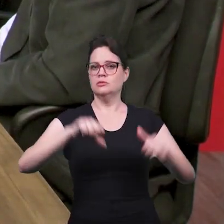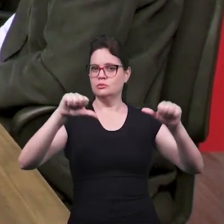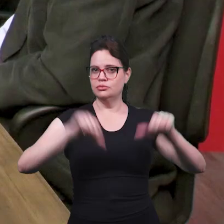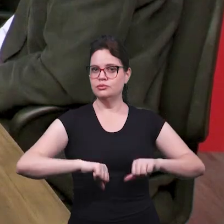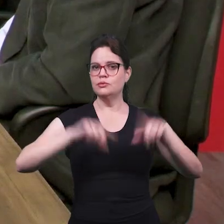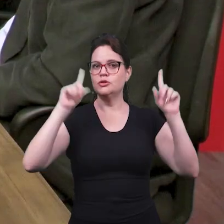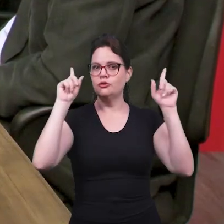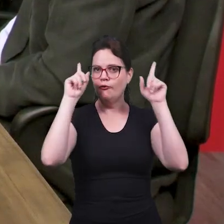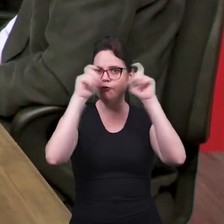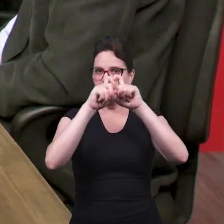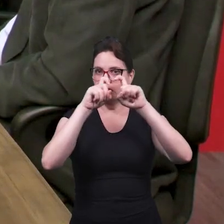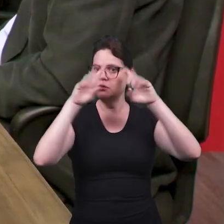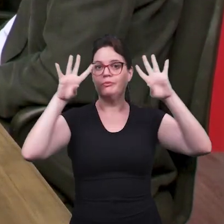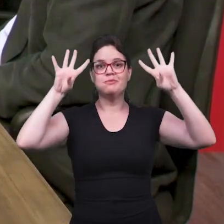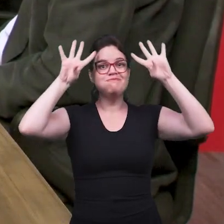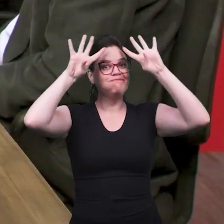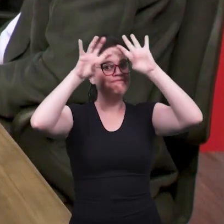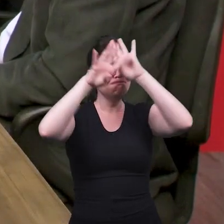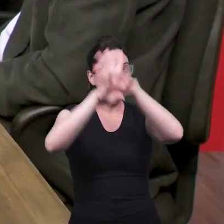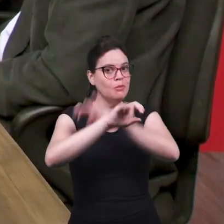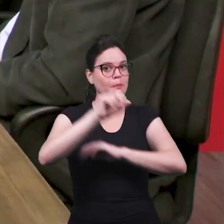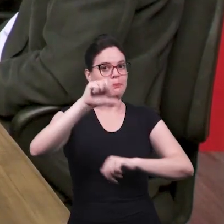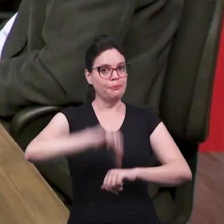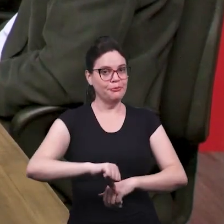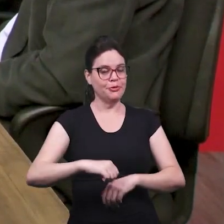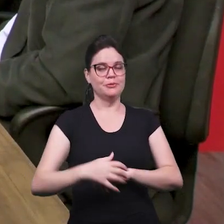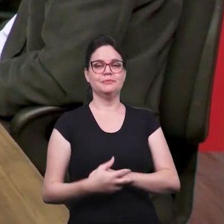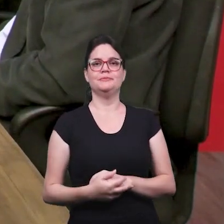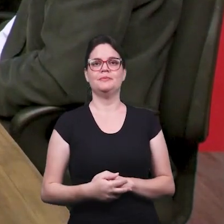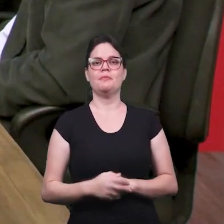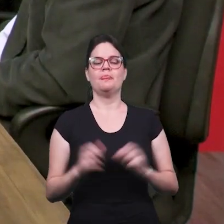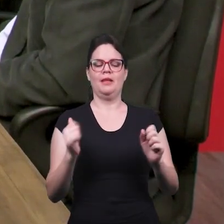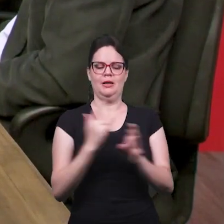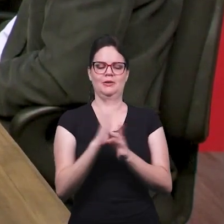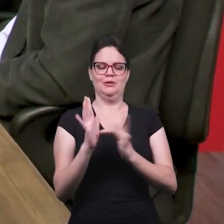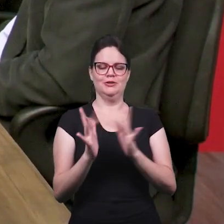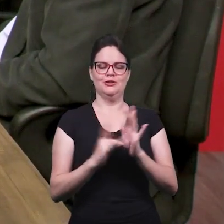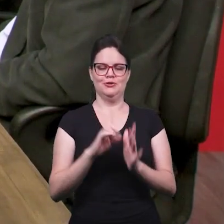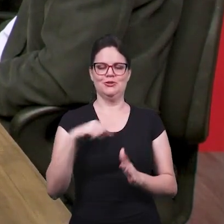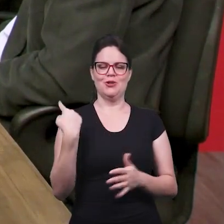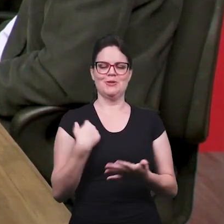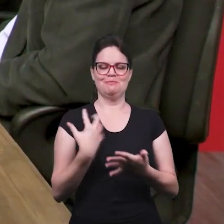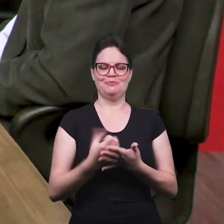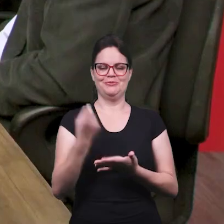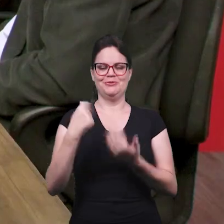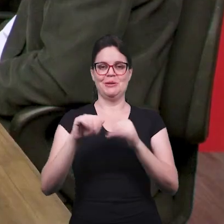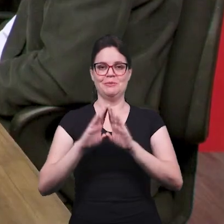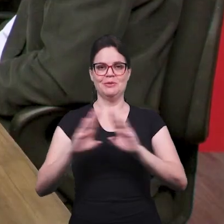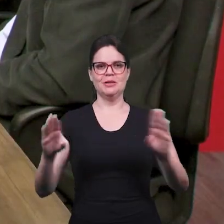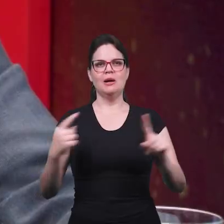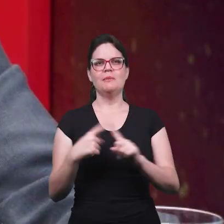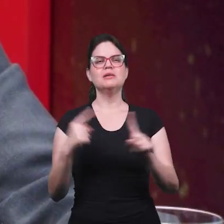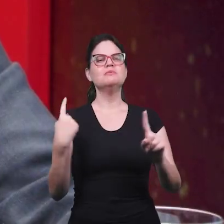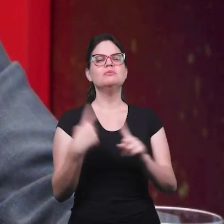né? Professor Tiago, e por que a igreja ela não vai passar pela grande tribulação? Então, é bom